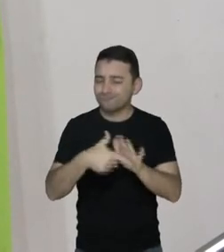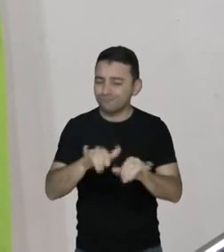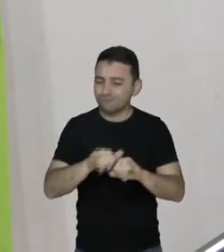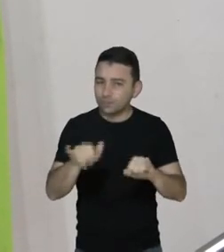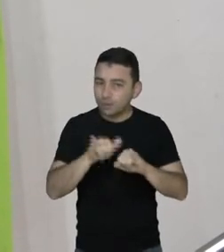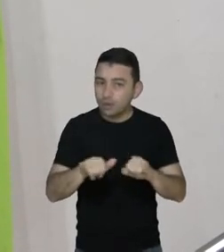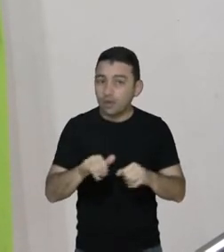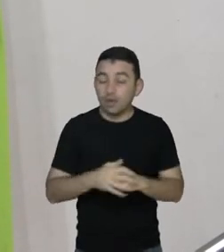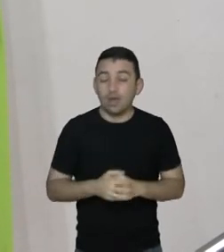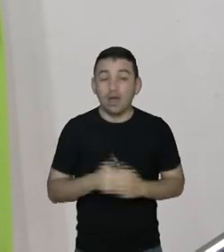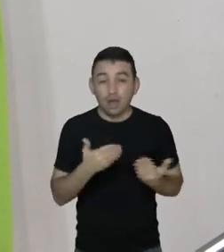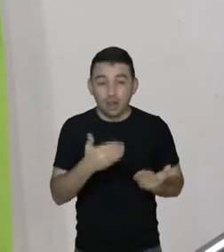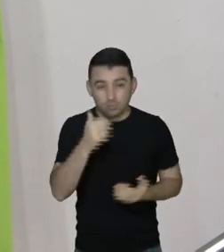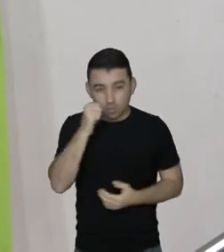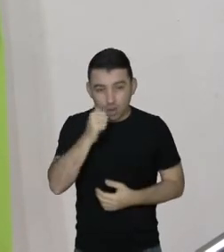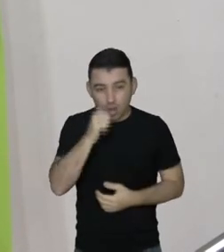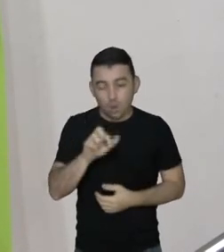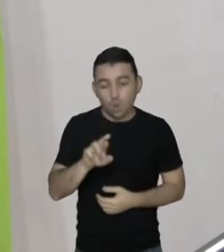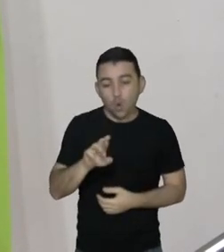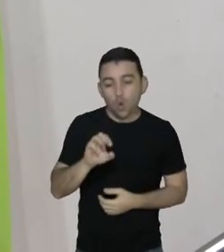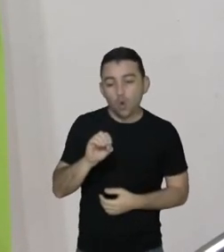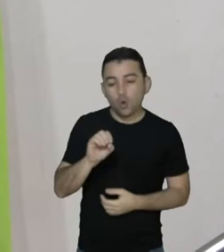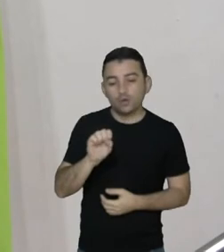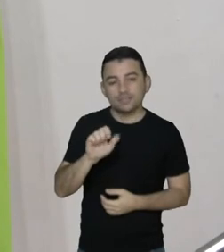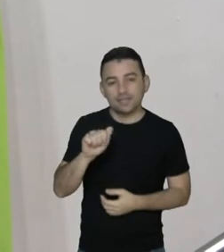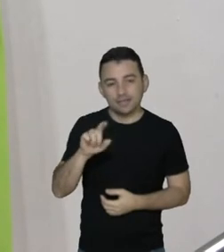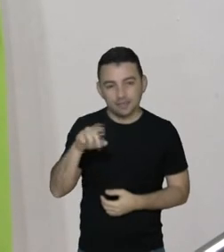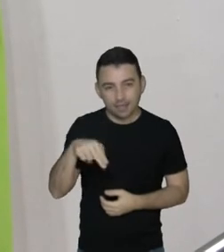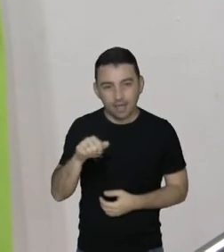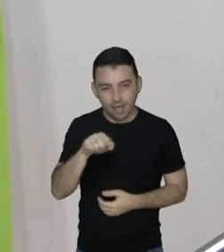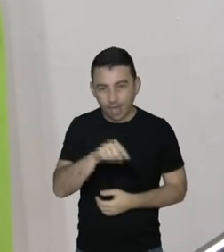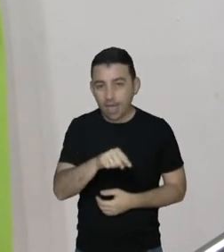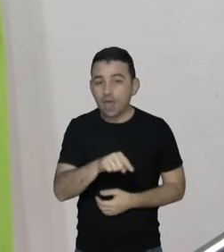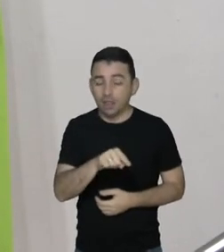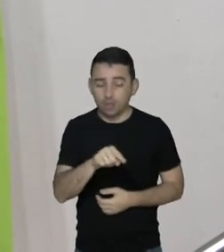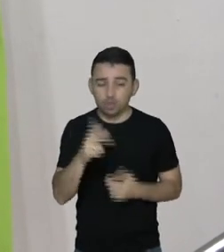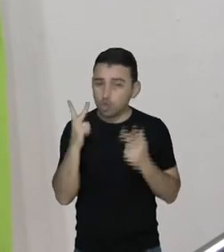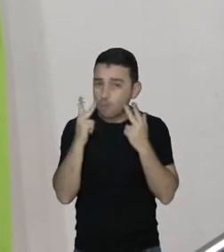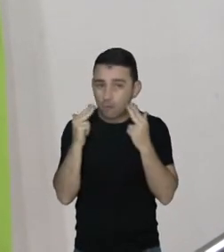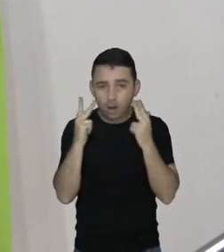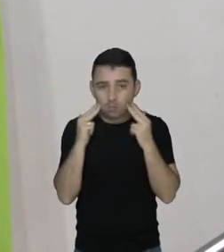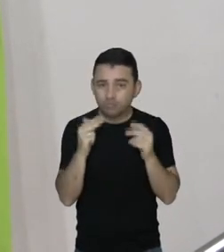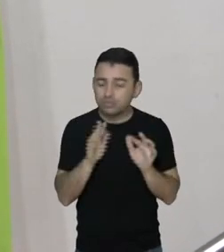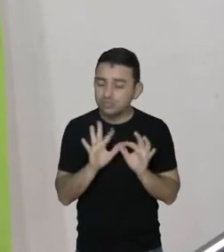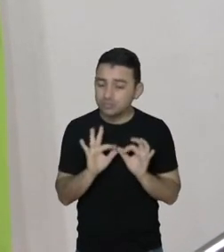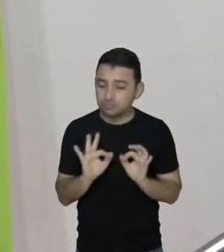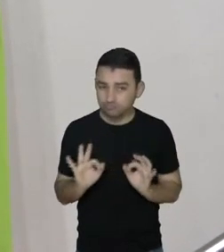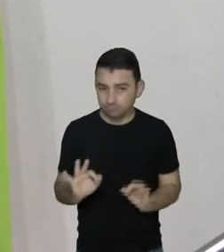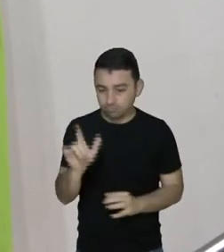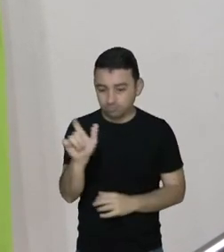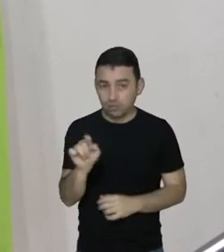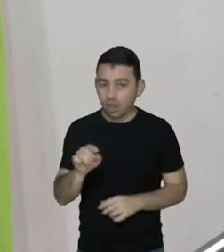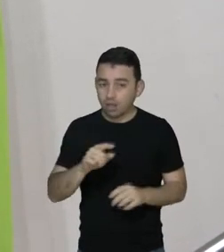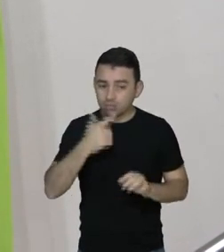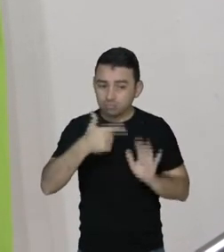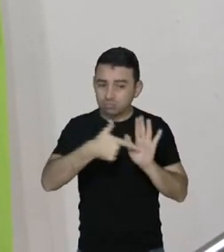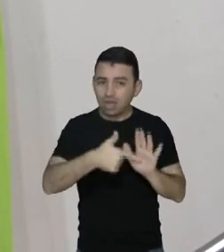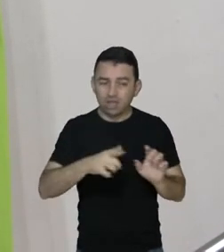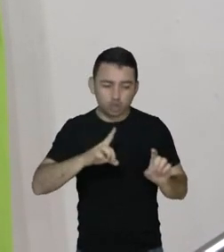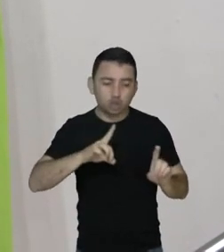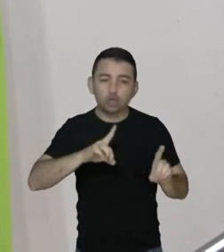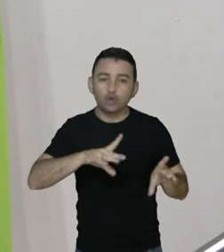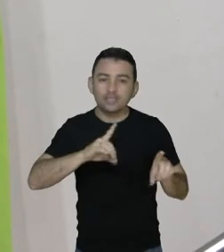dona Rosana é uma mãe, uma cidadã comum aqui de Santa Catarina, uma mulher simples, que denunciou um caso de doutrinação